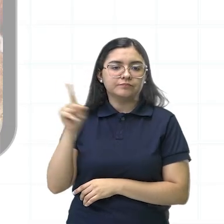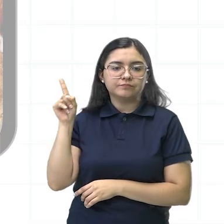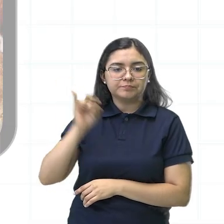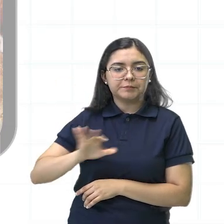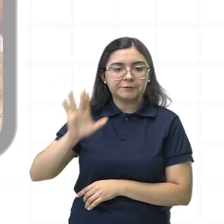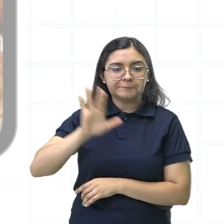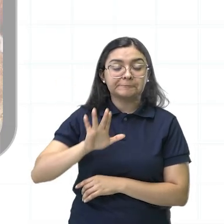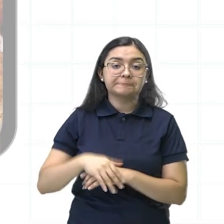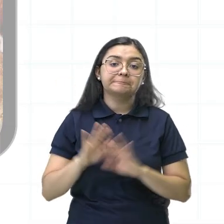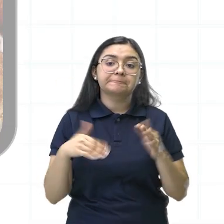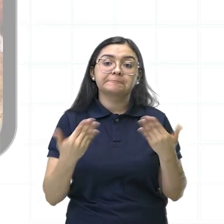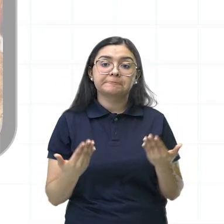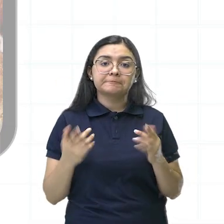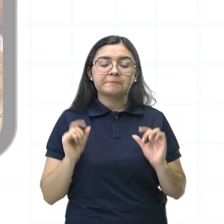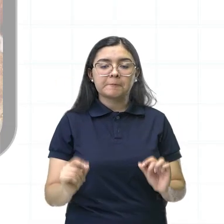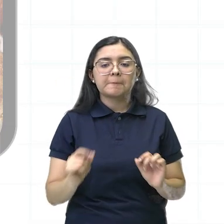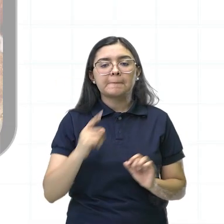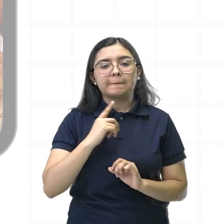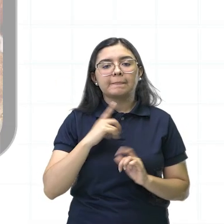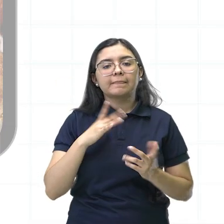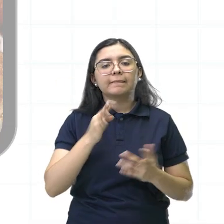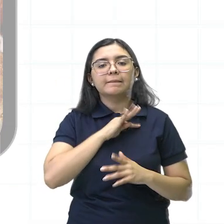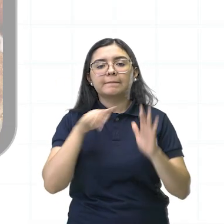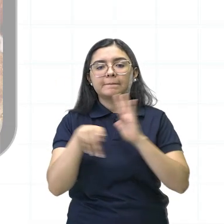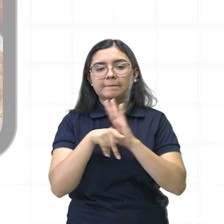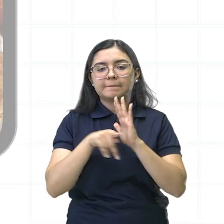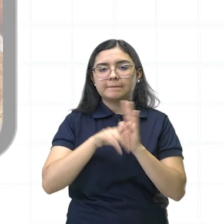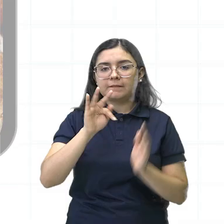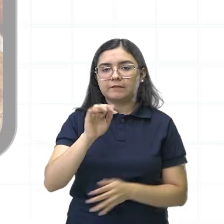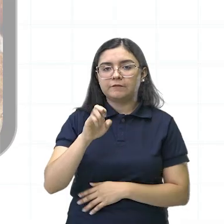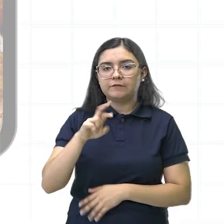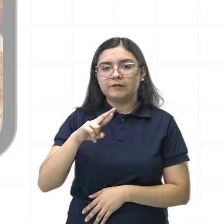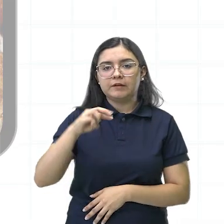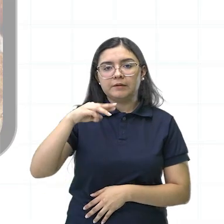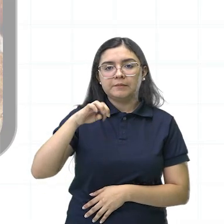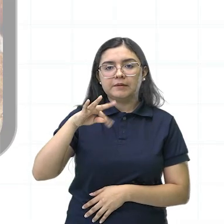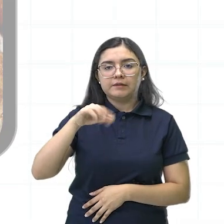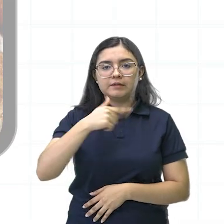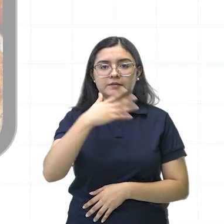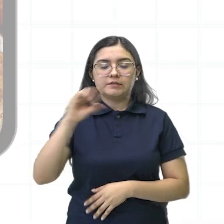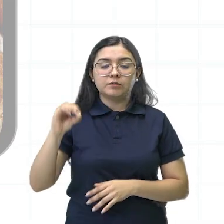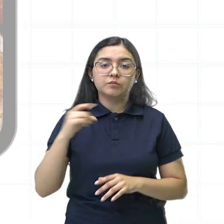observando. Então, essa técnica da fermentação do pão,